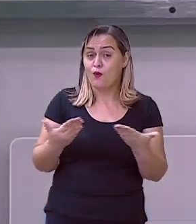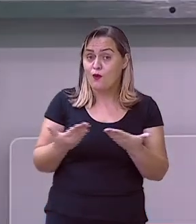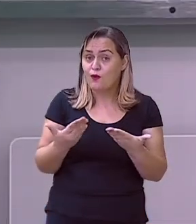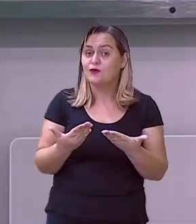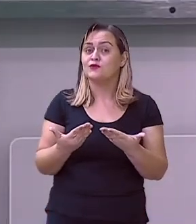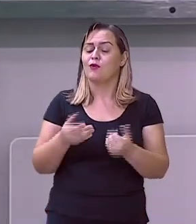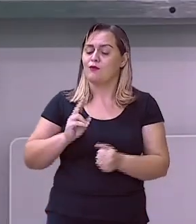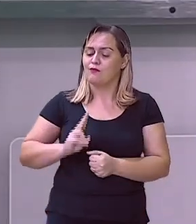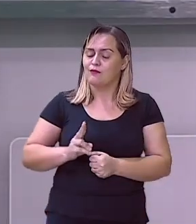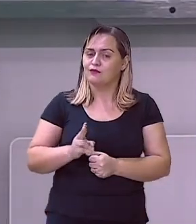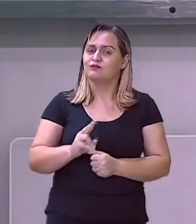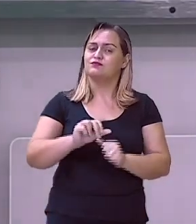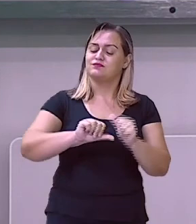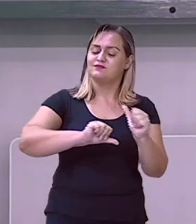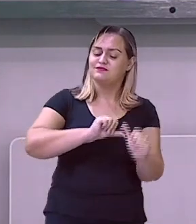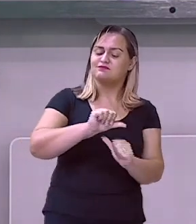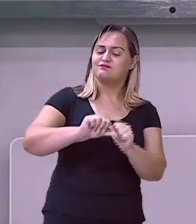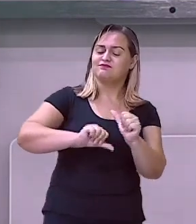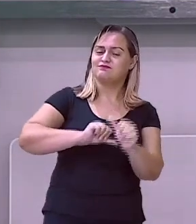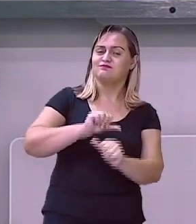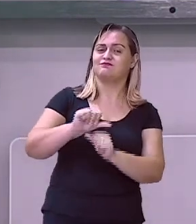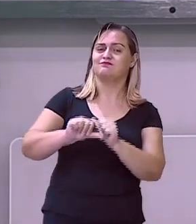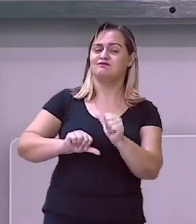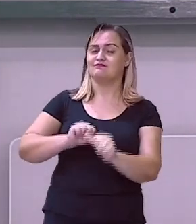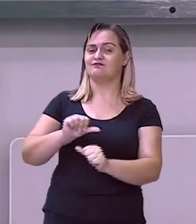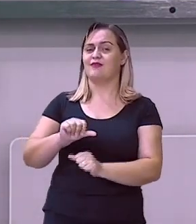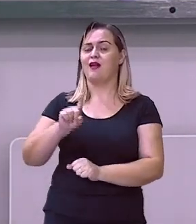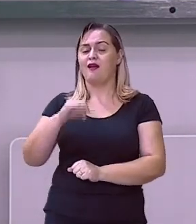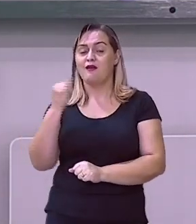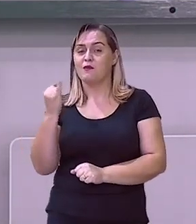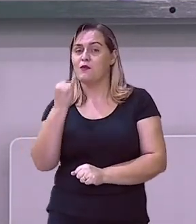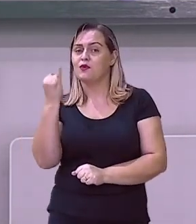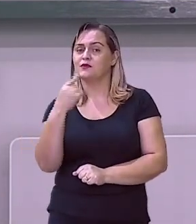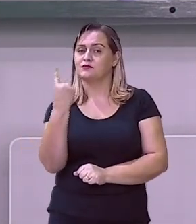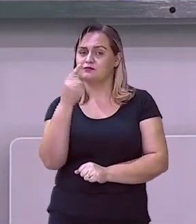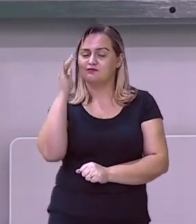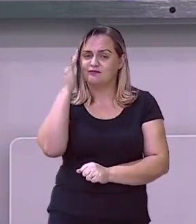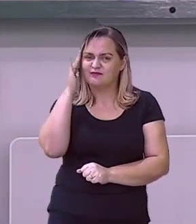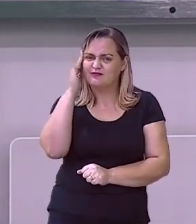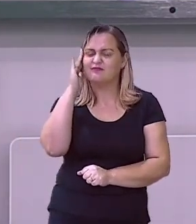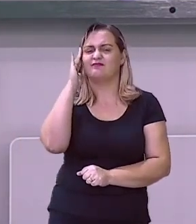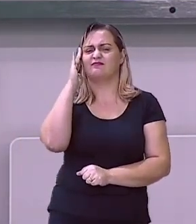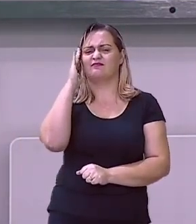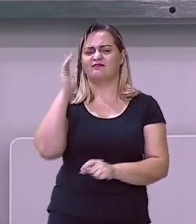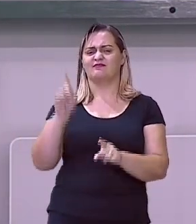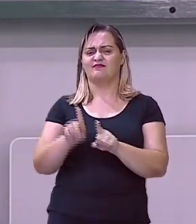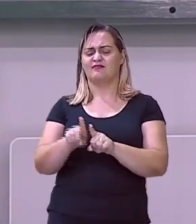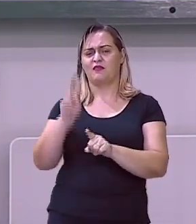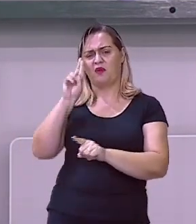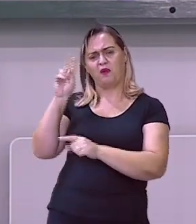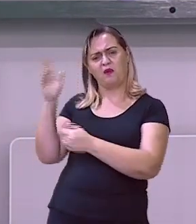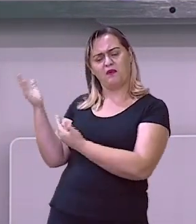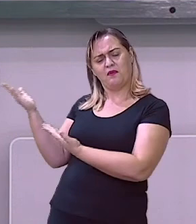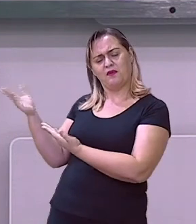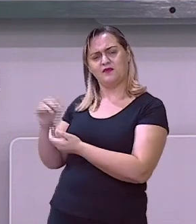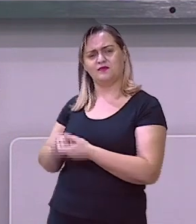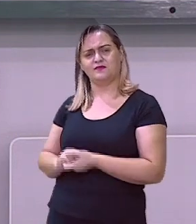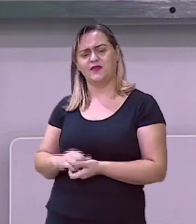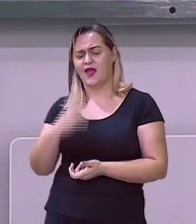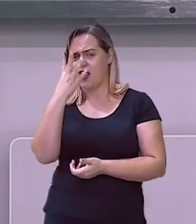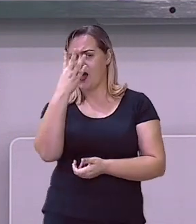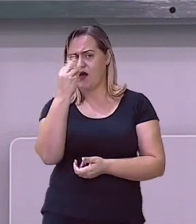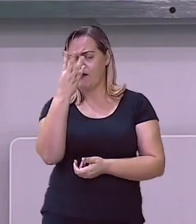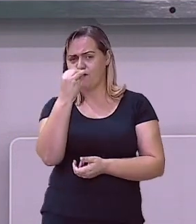modificando. Isso é muito importante a gente entender. Então, essa foto, ela mostra isso. Ela, aqui,